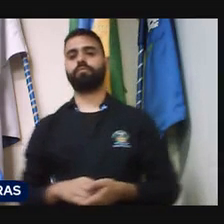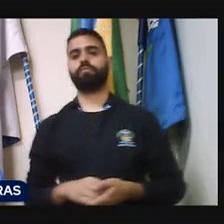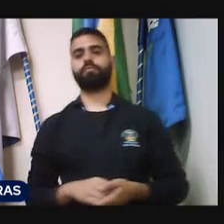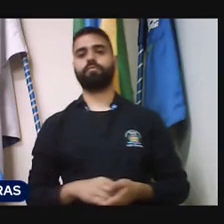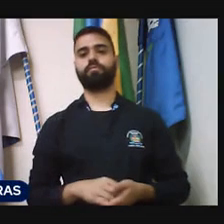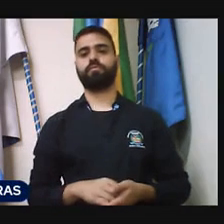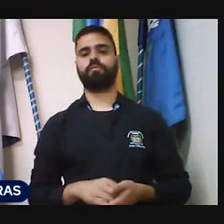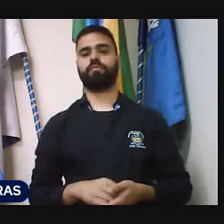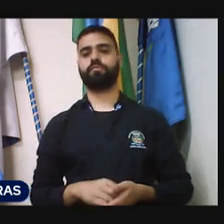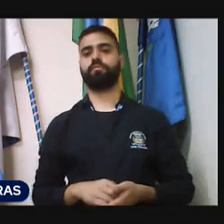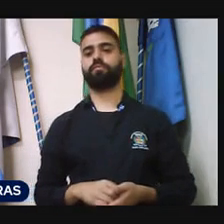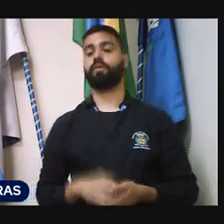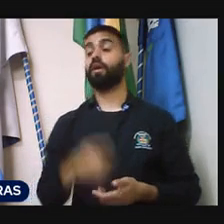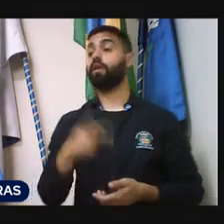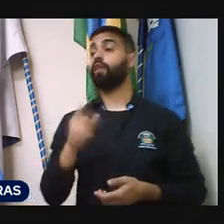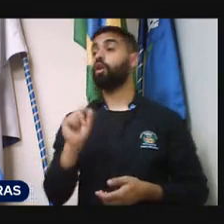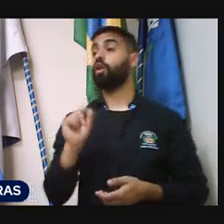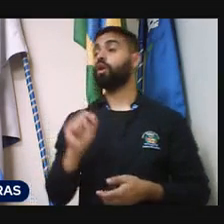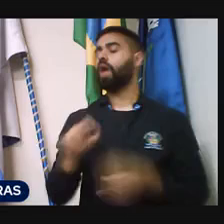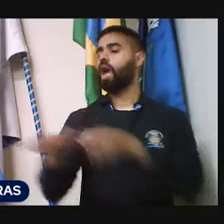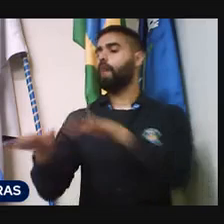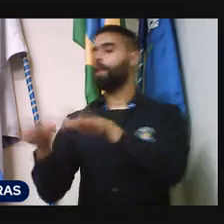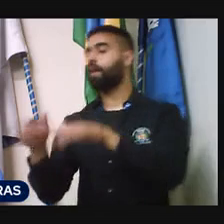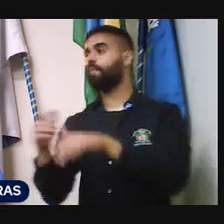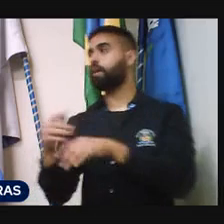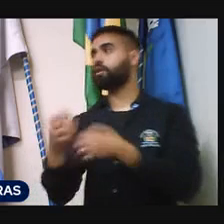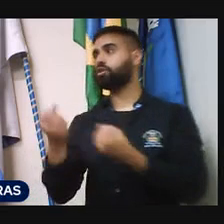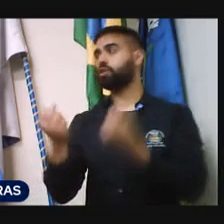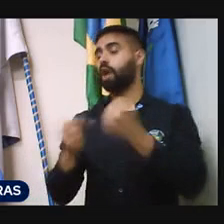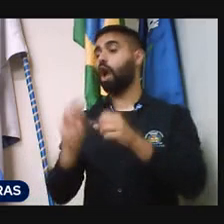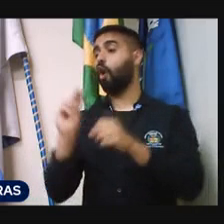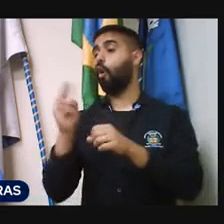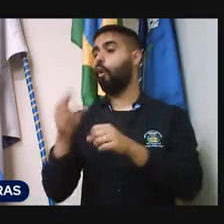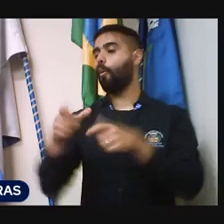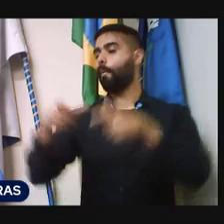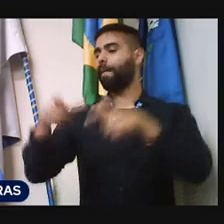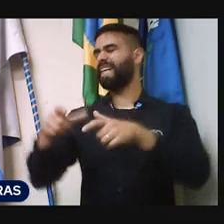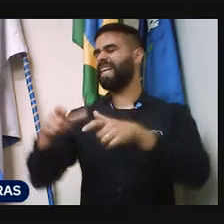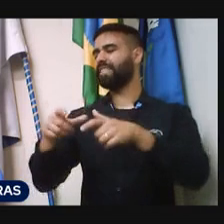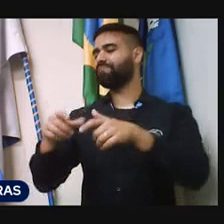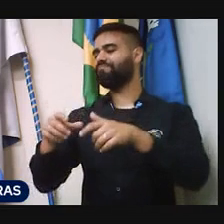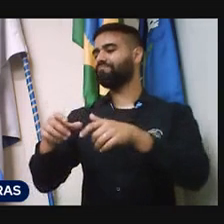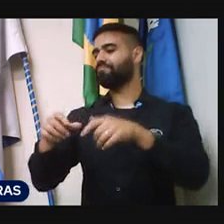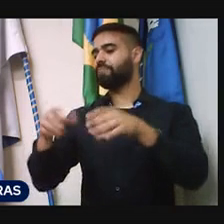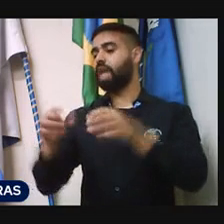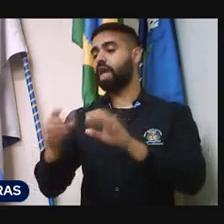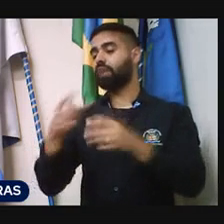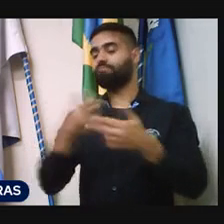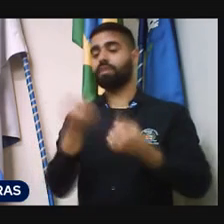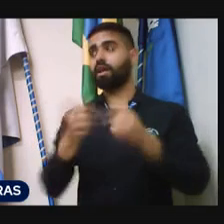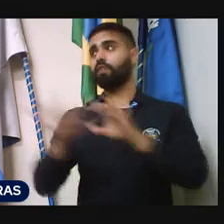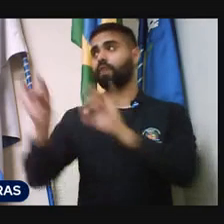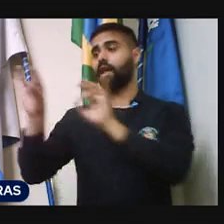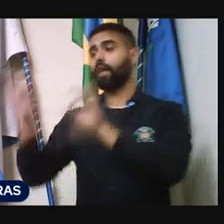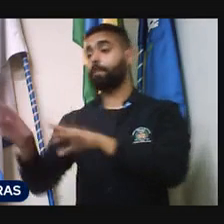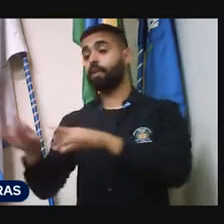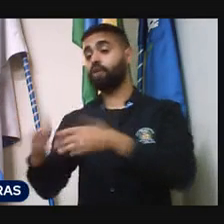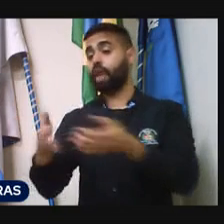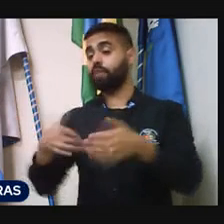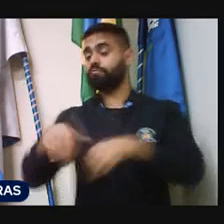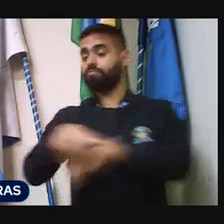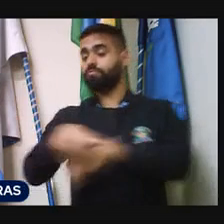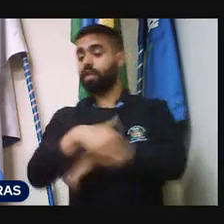sobre o recolhimento de veículos ou parte de componentes de estrutura de veículos abandonados nas vias e logradouros